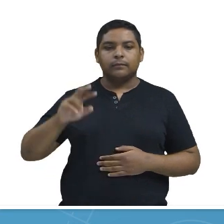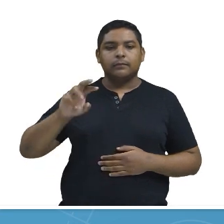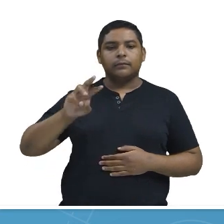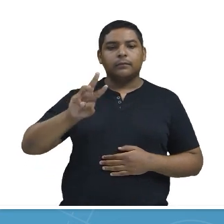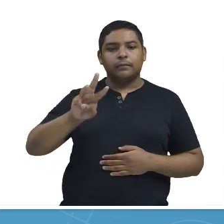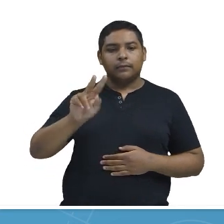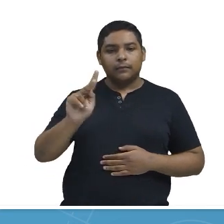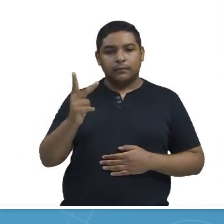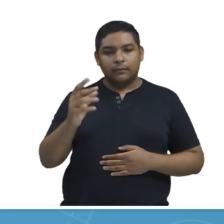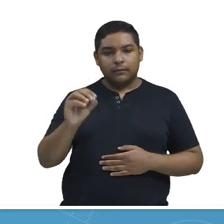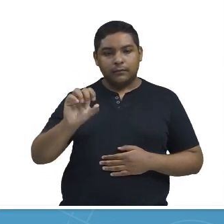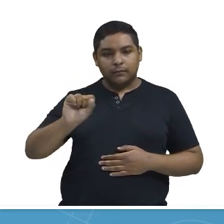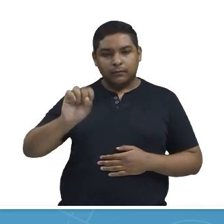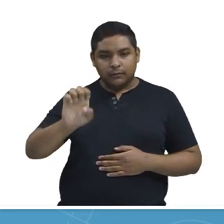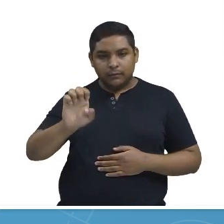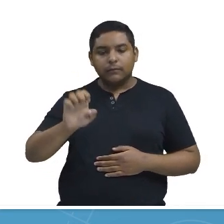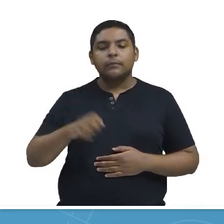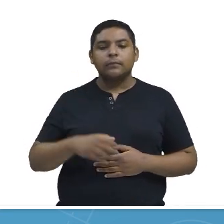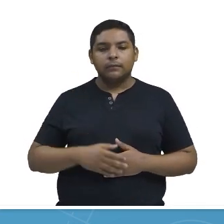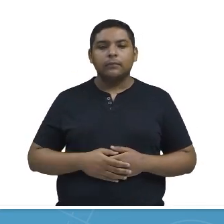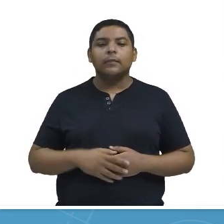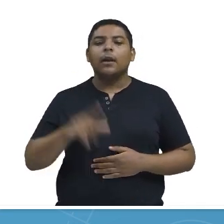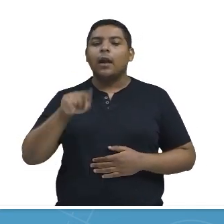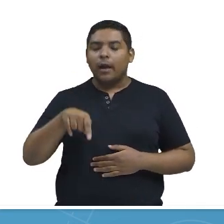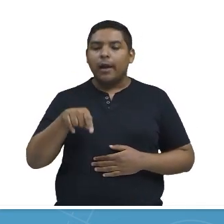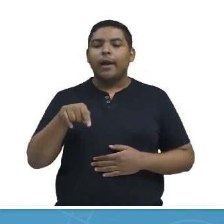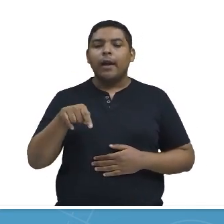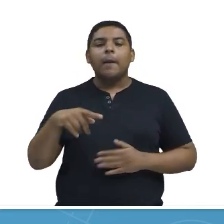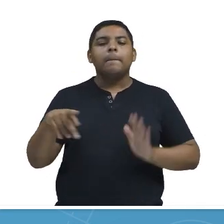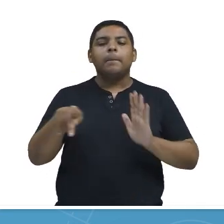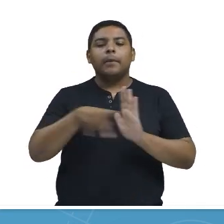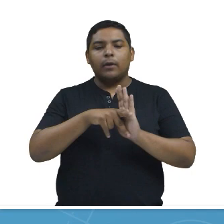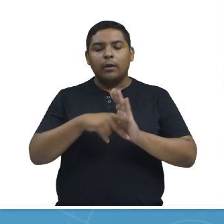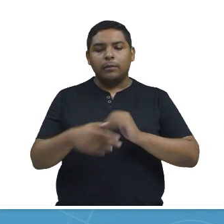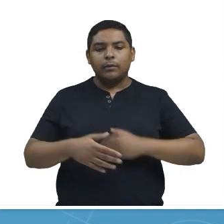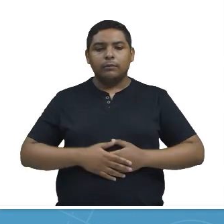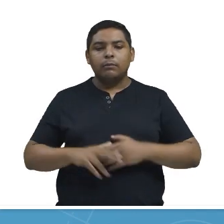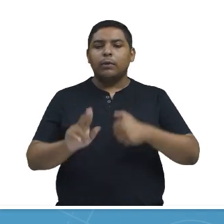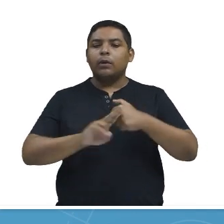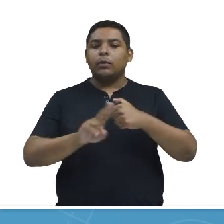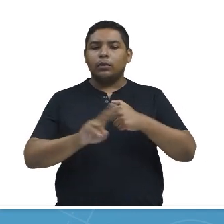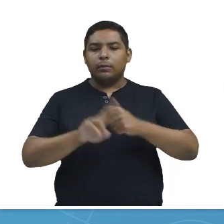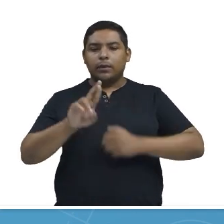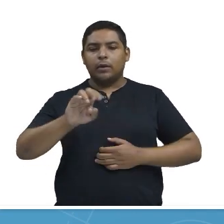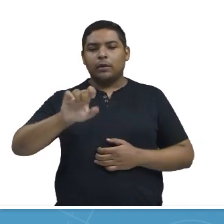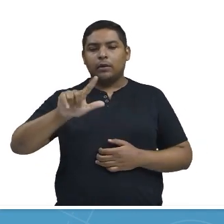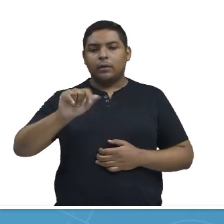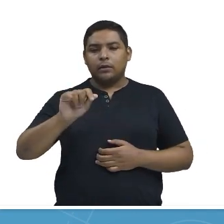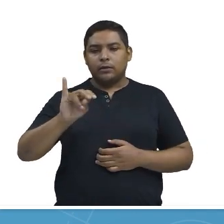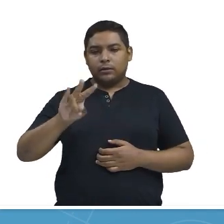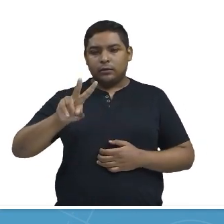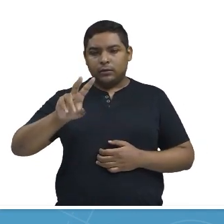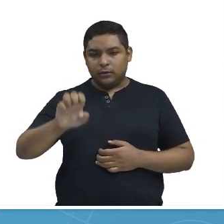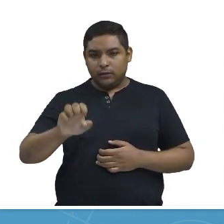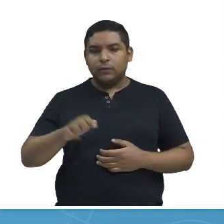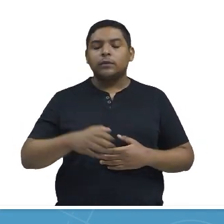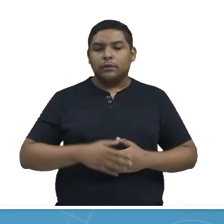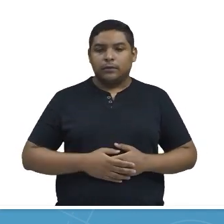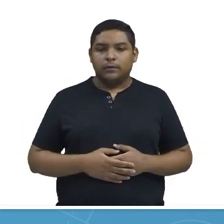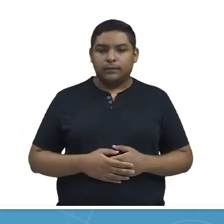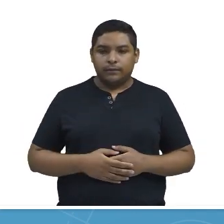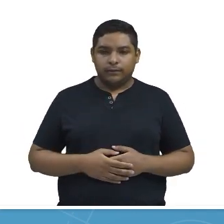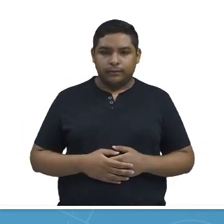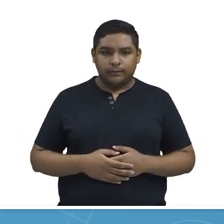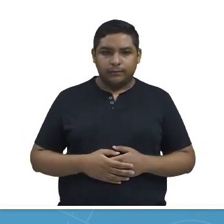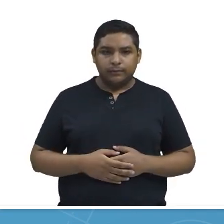pronoun. Então, whose como pronome relativo que eu acabei de comentar para vocês. We use whose, nós utilizamos